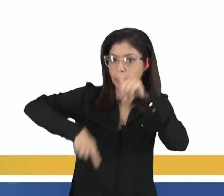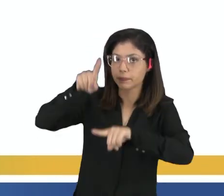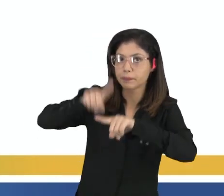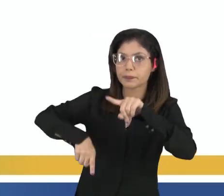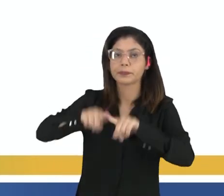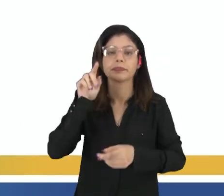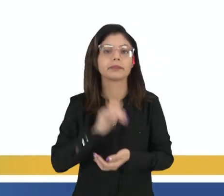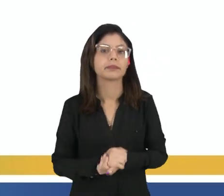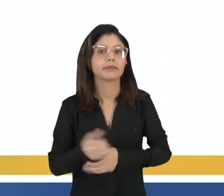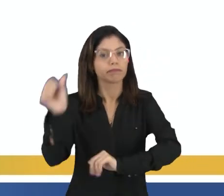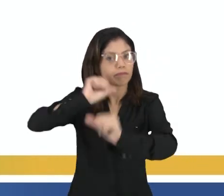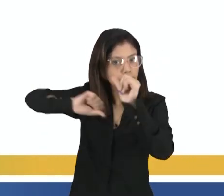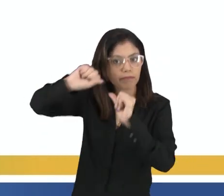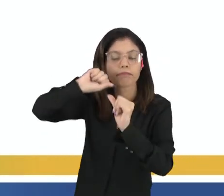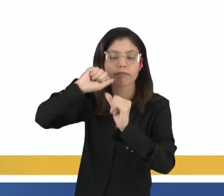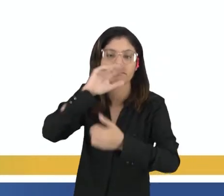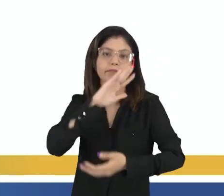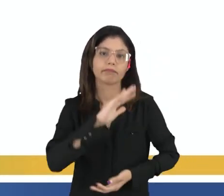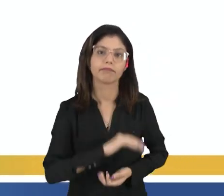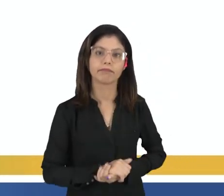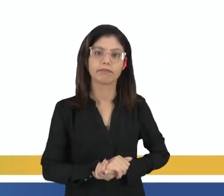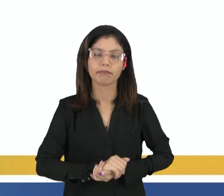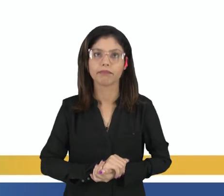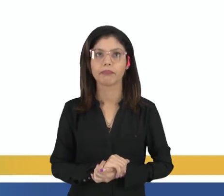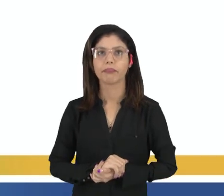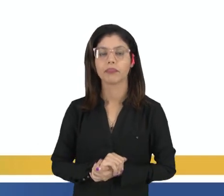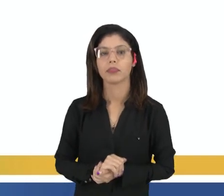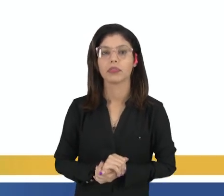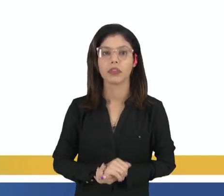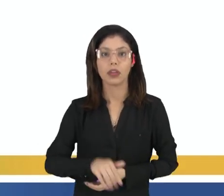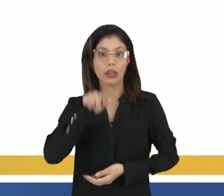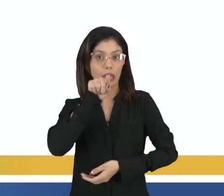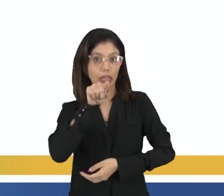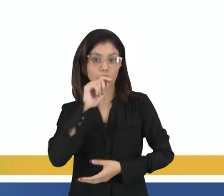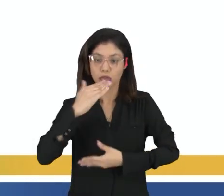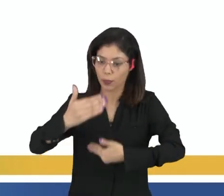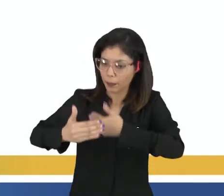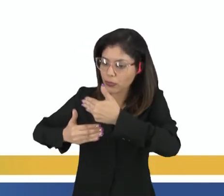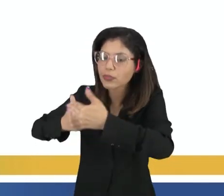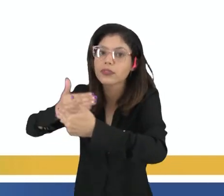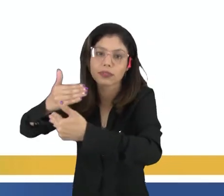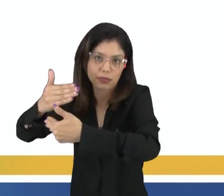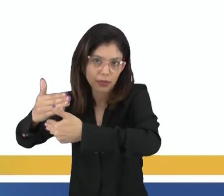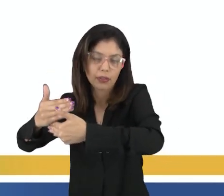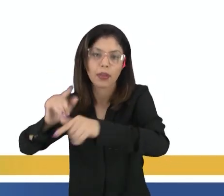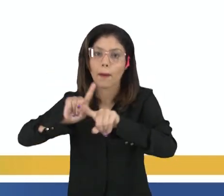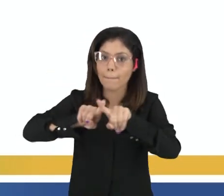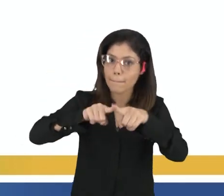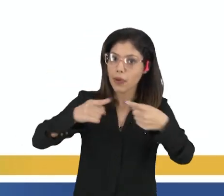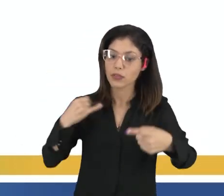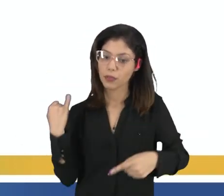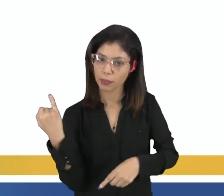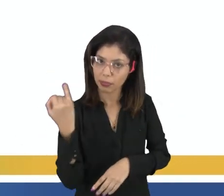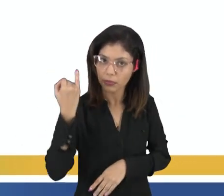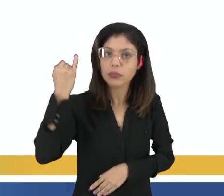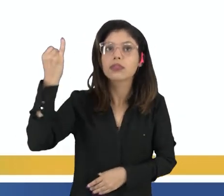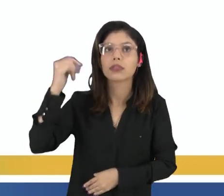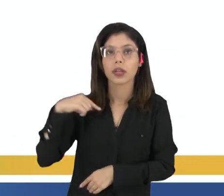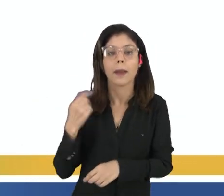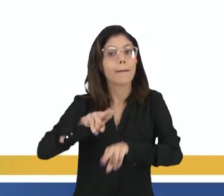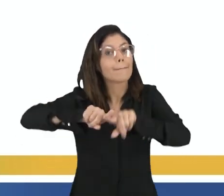de manufatura reversa. Então, esse processo aqui é o mais